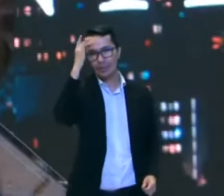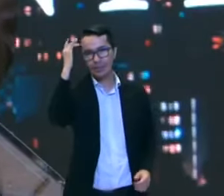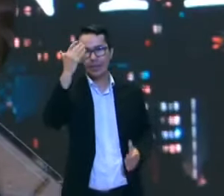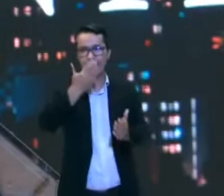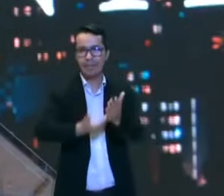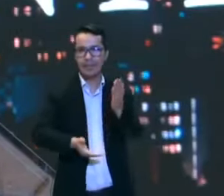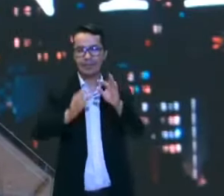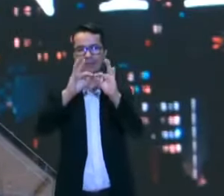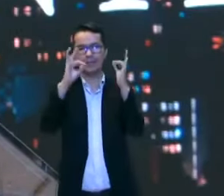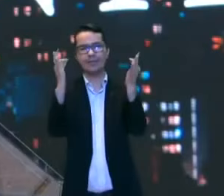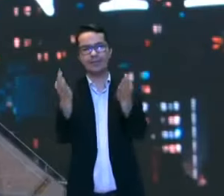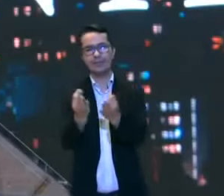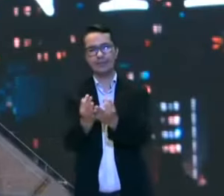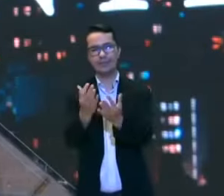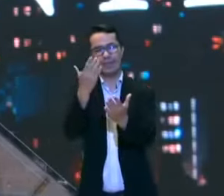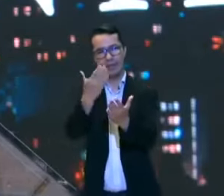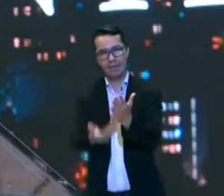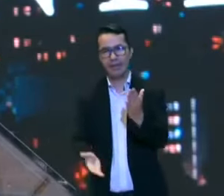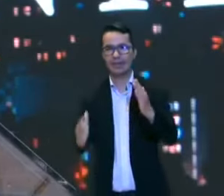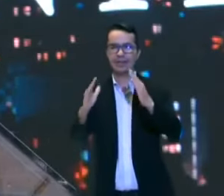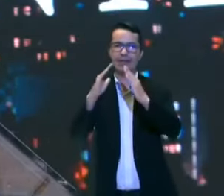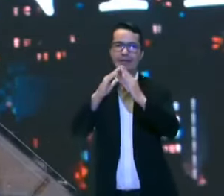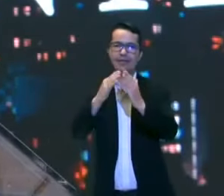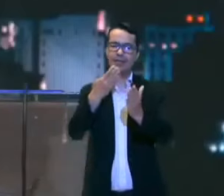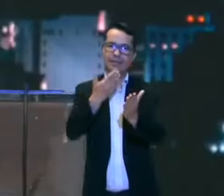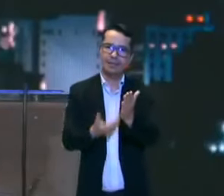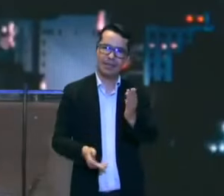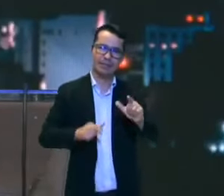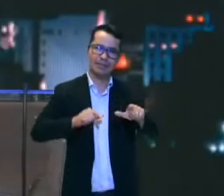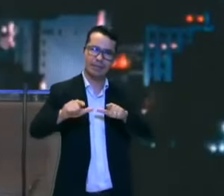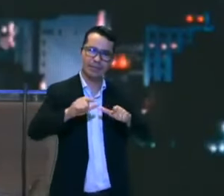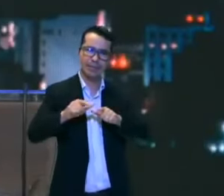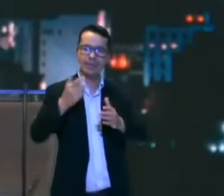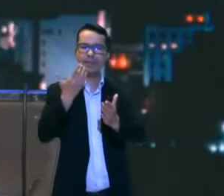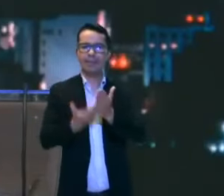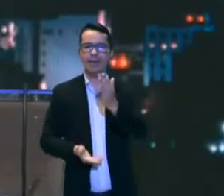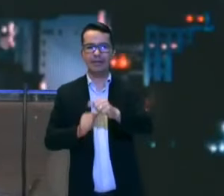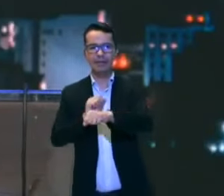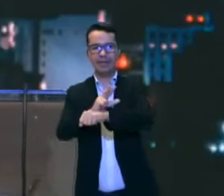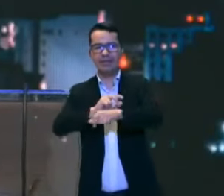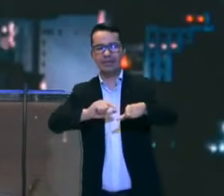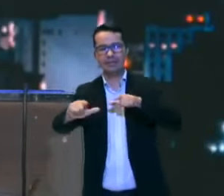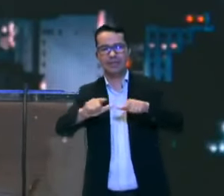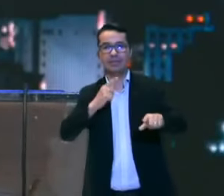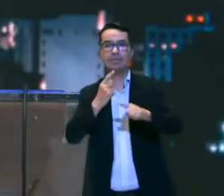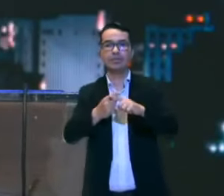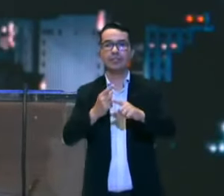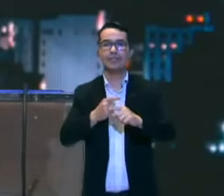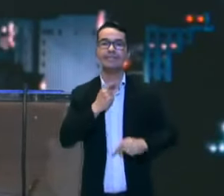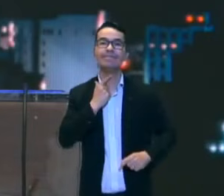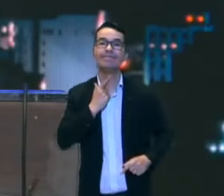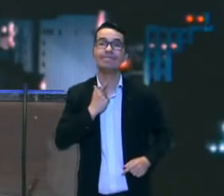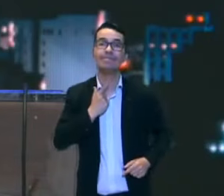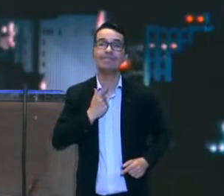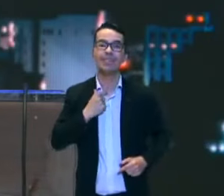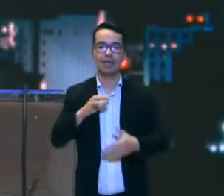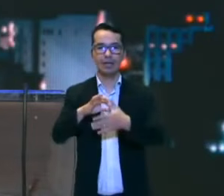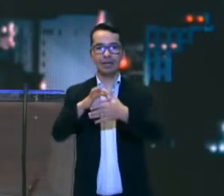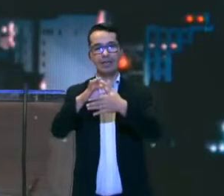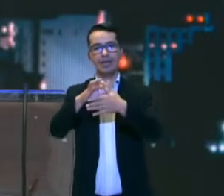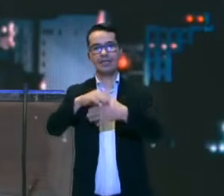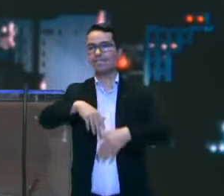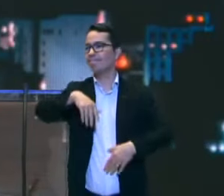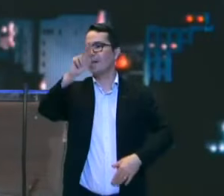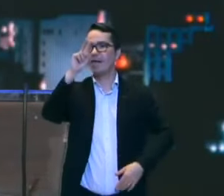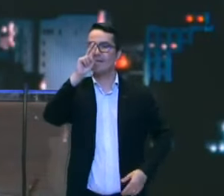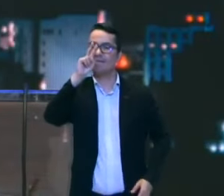empregos, perdendo posições, porque não são capazes de controlar os seus apetites. O inimigo lança